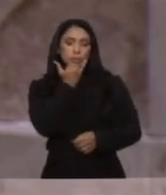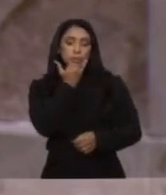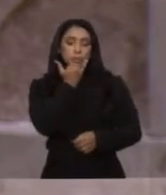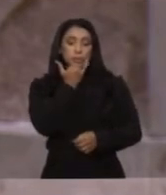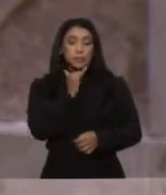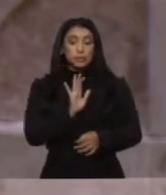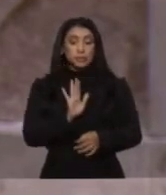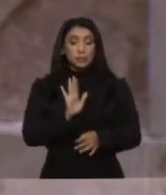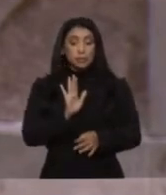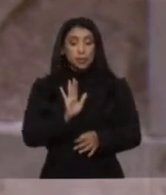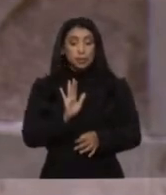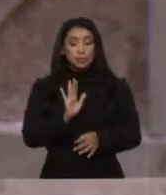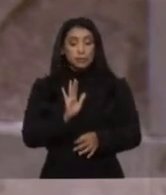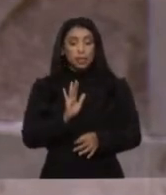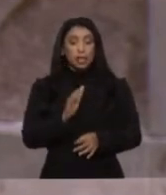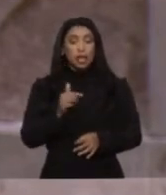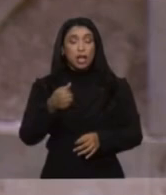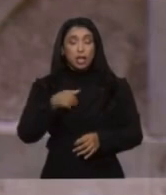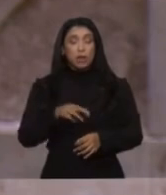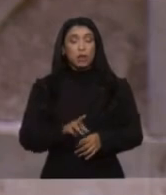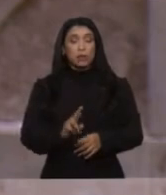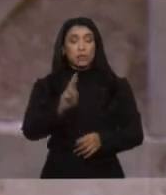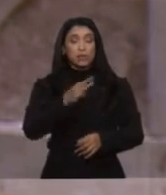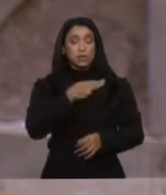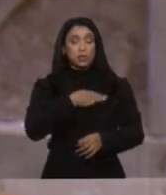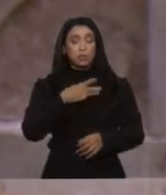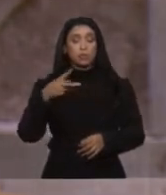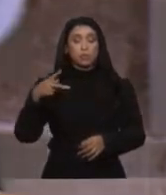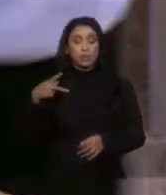para dizer, em nome do Ministério Público